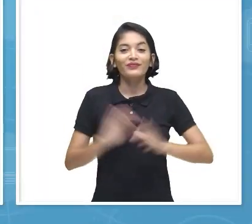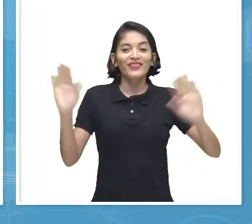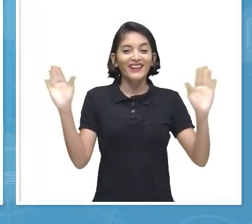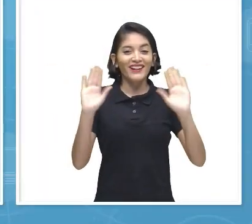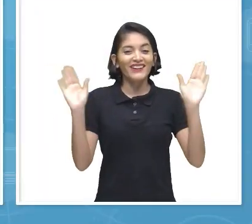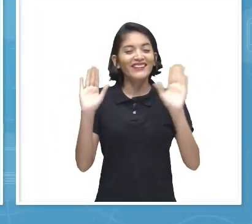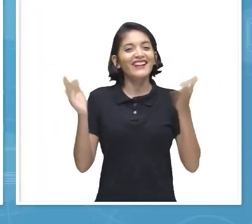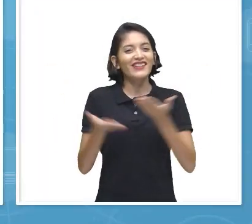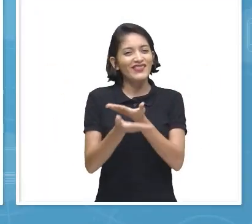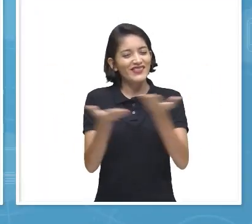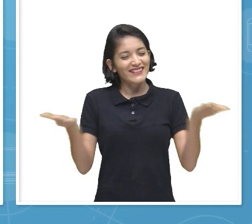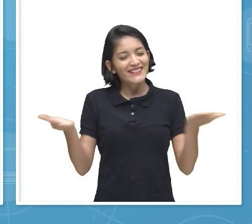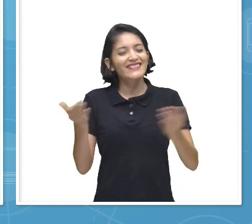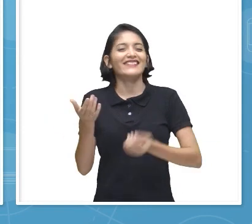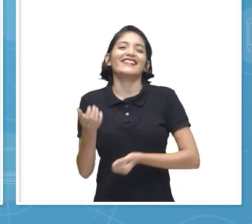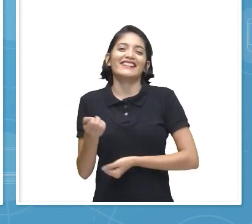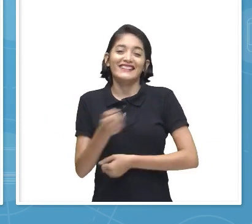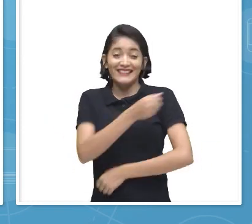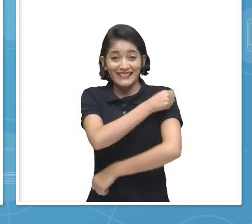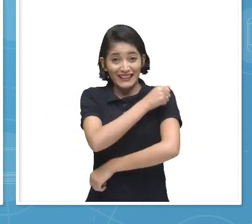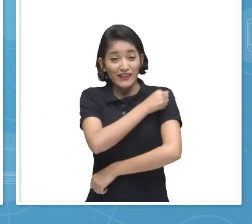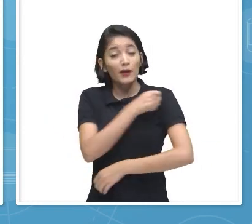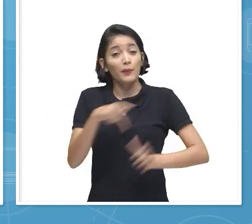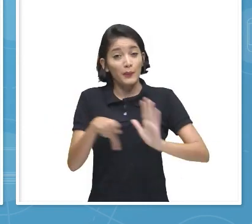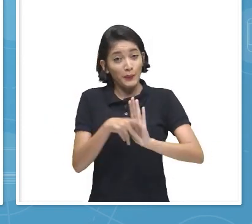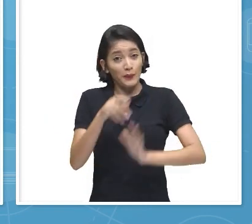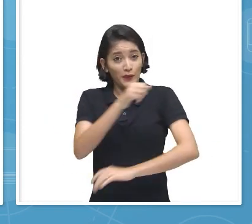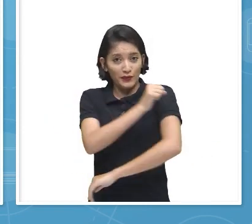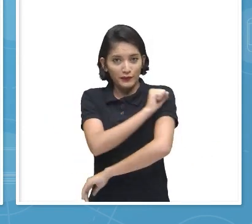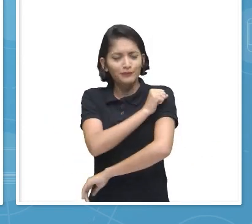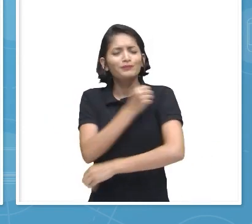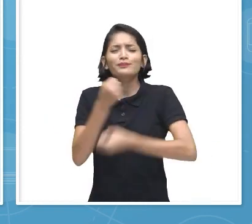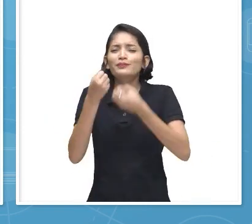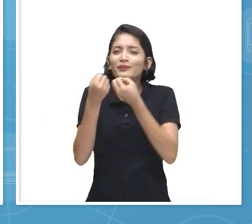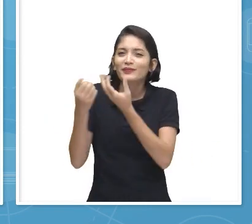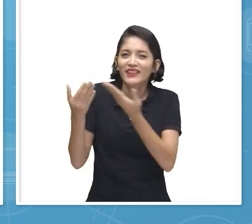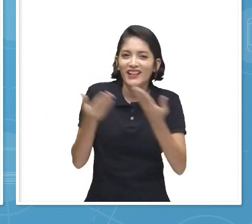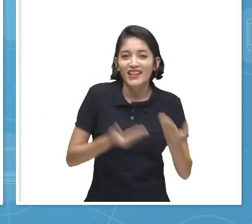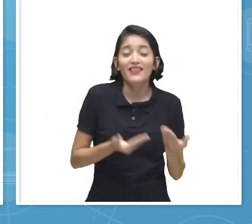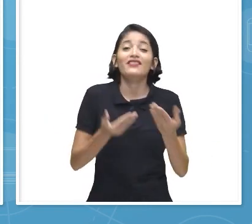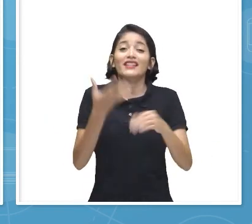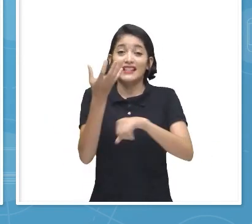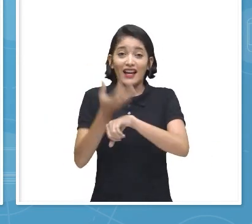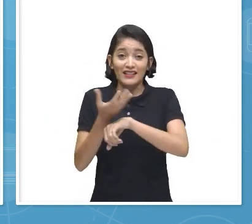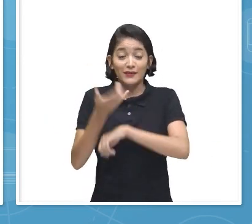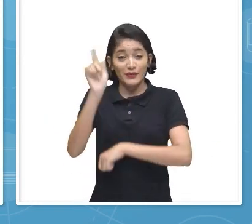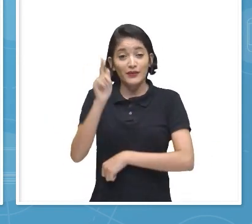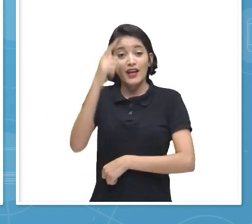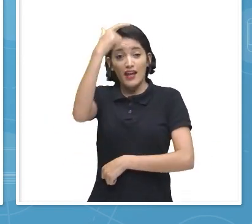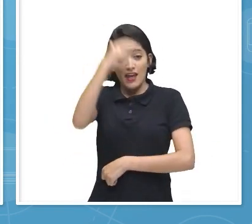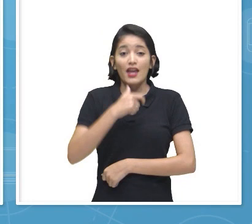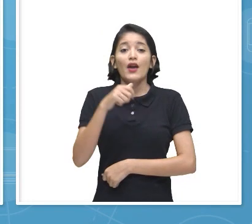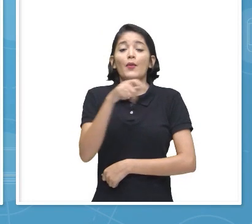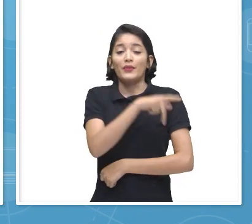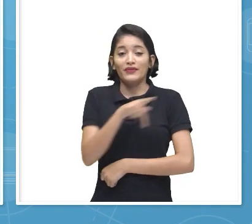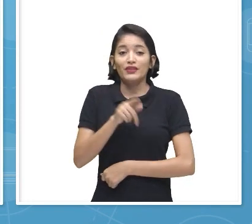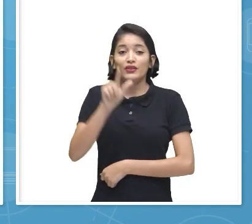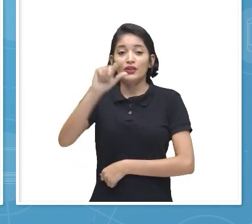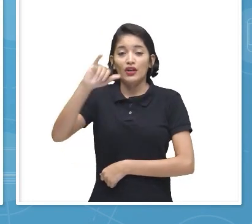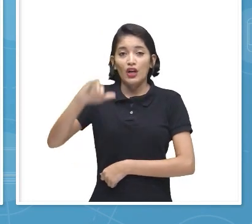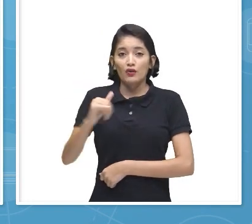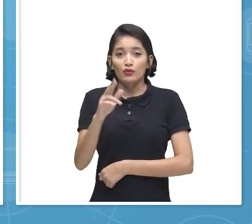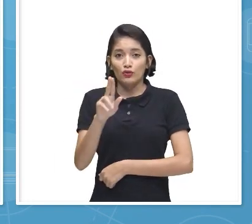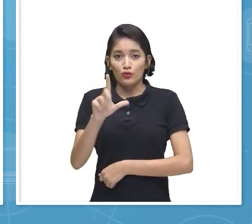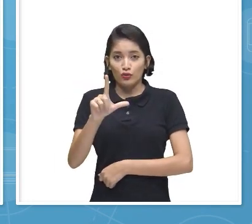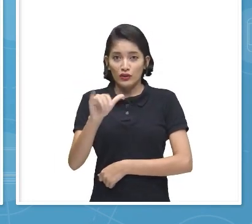Olá, queridos alunos do 8º ano, sejam bem-vindos a mais uma aula de Geografia. Eu sou a professora Juliana e vamos